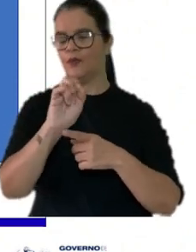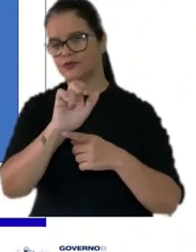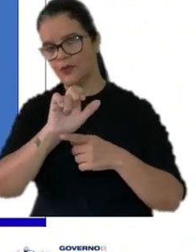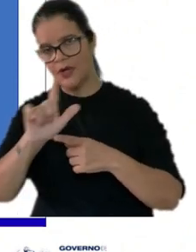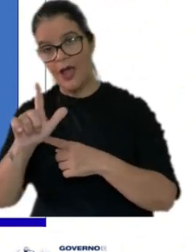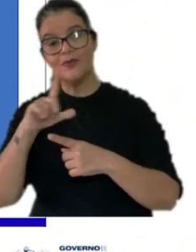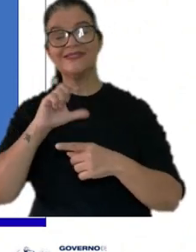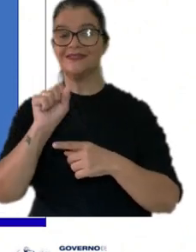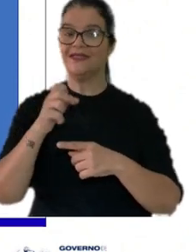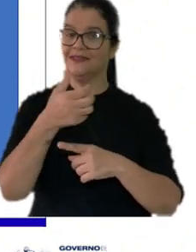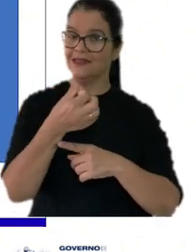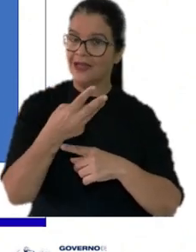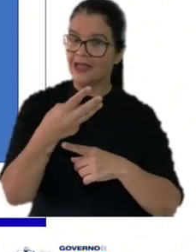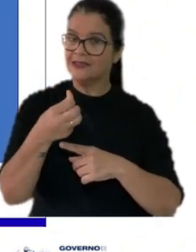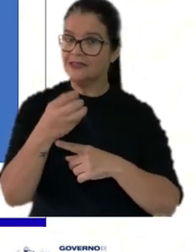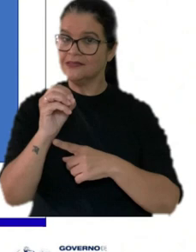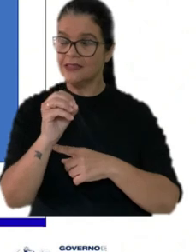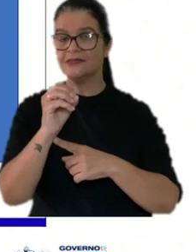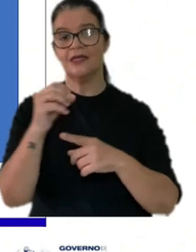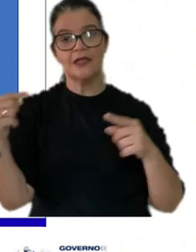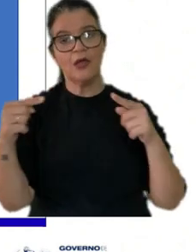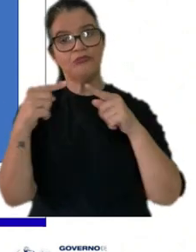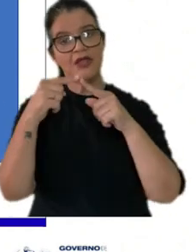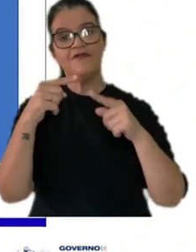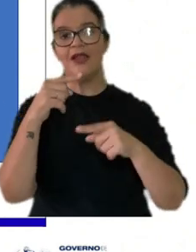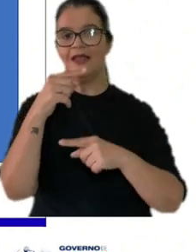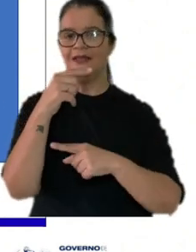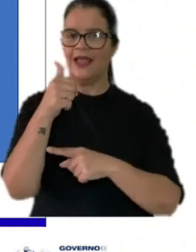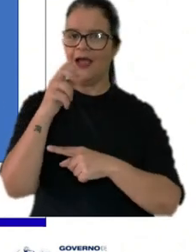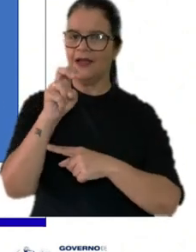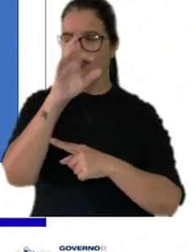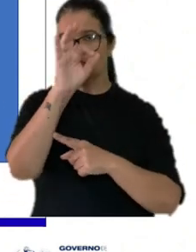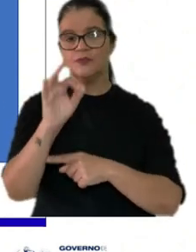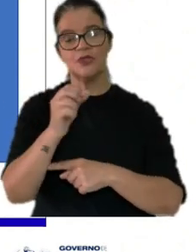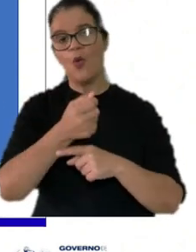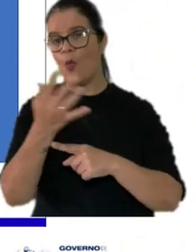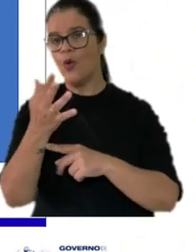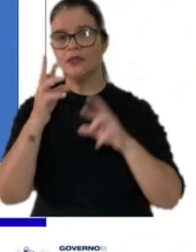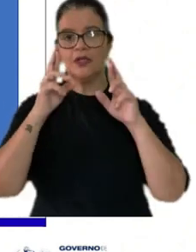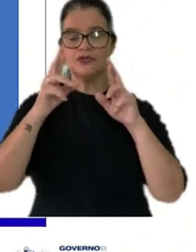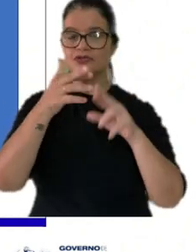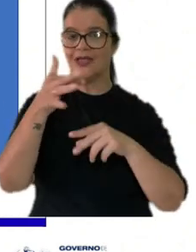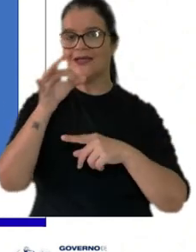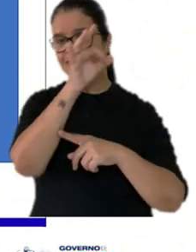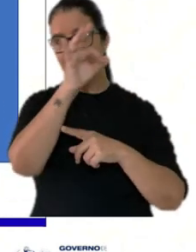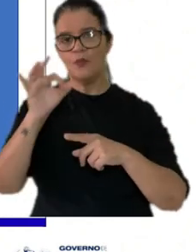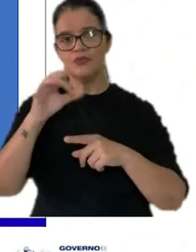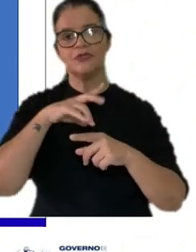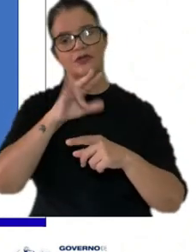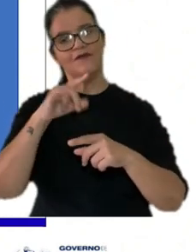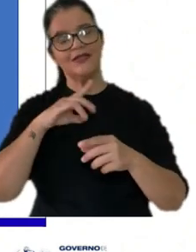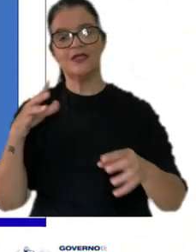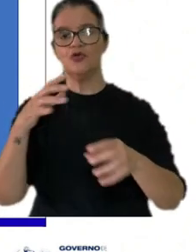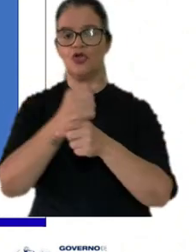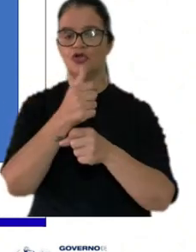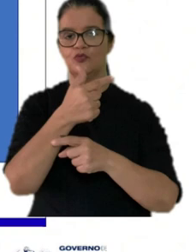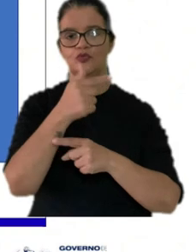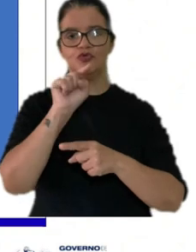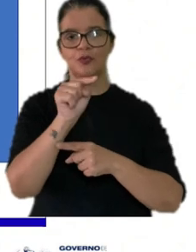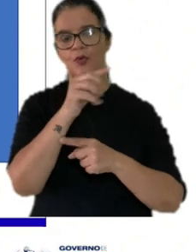é equivalente a 15% então a quantidade de torcedores que é 100% vai ter um total de 2.400